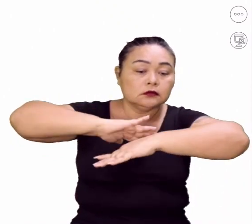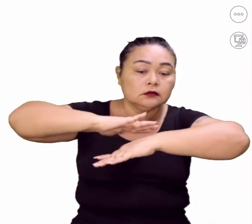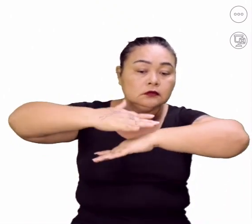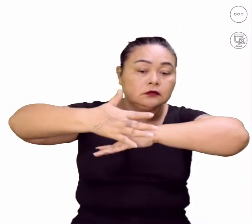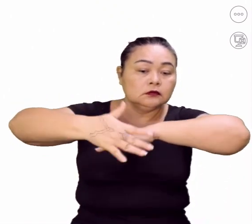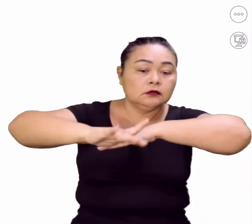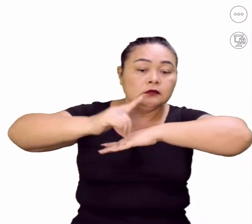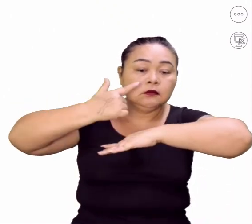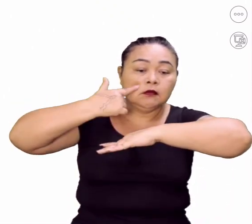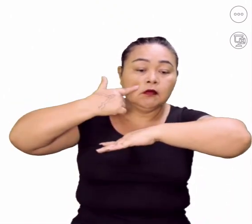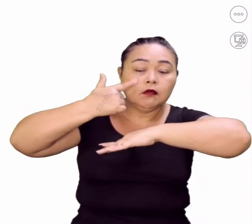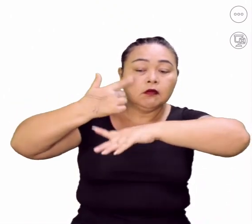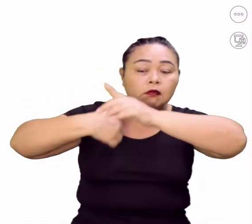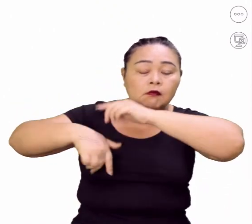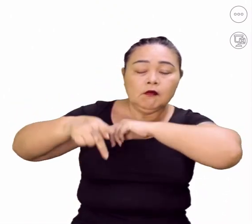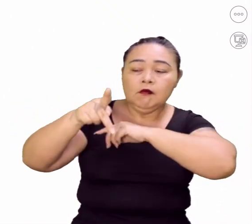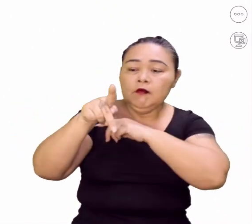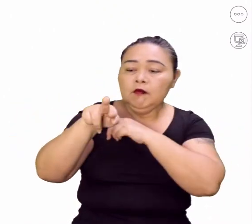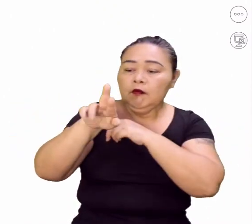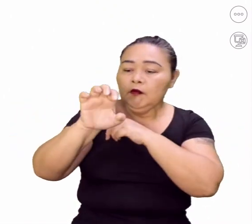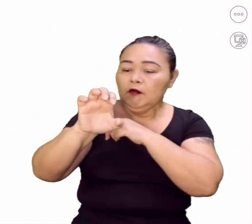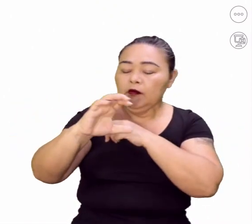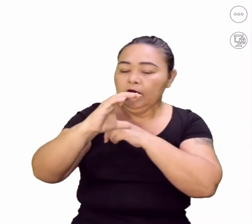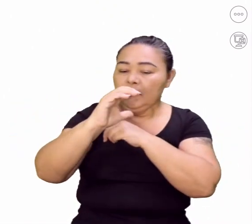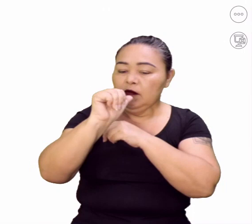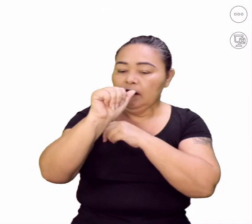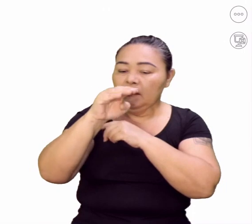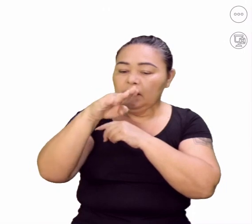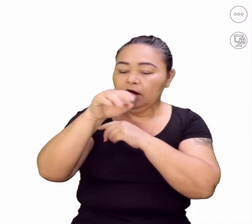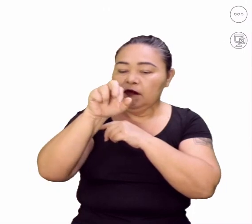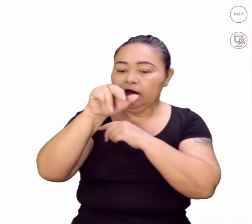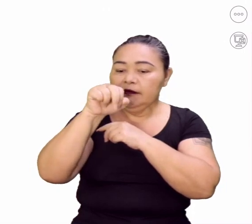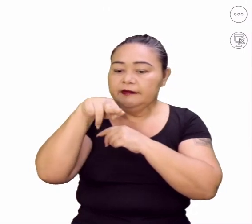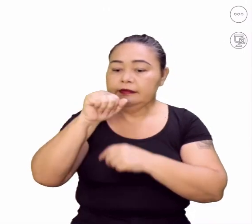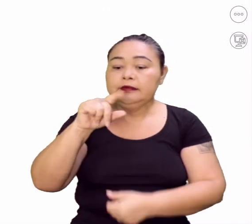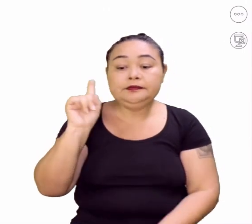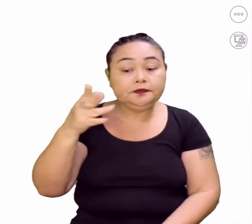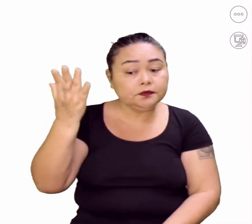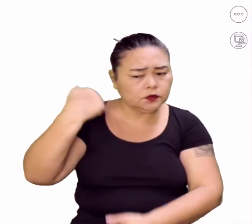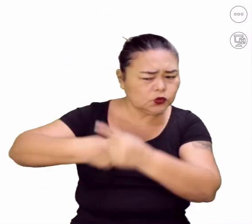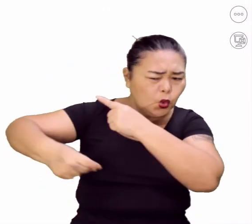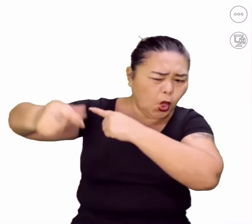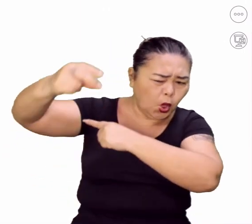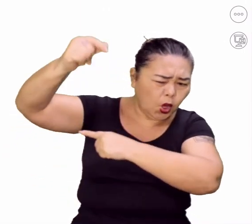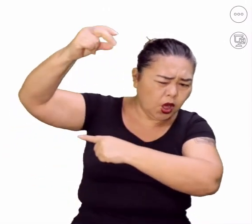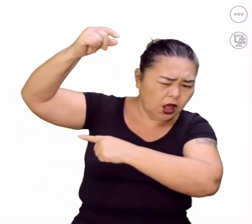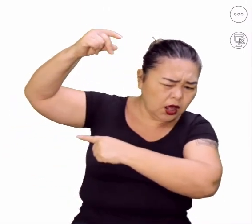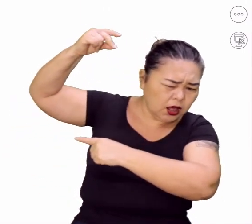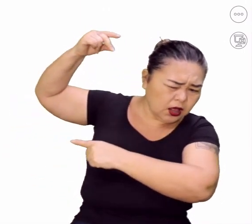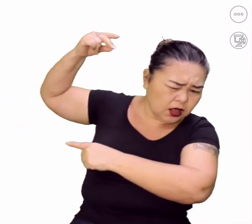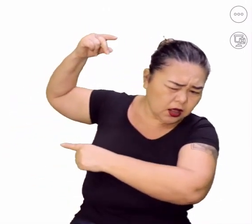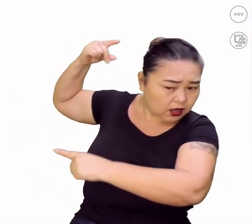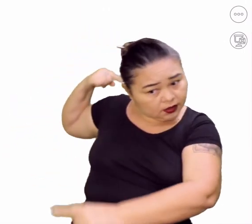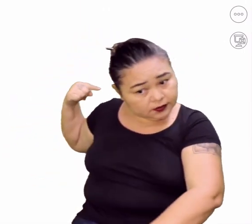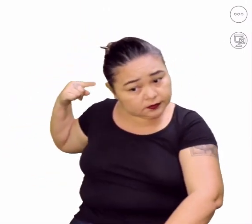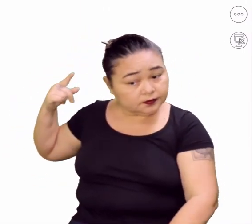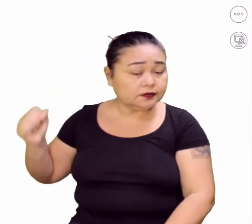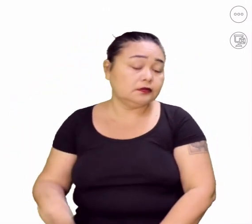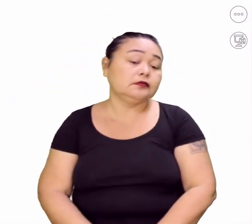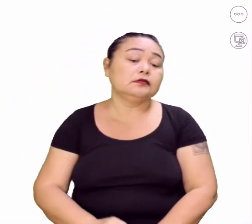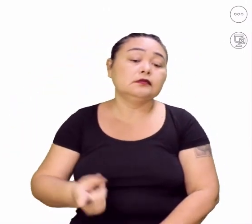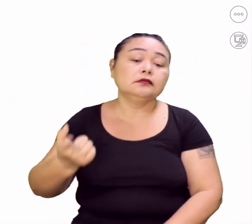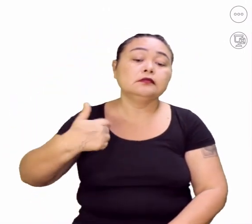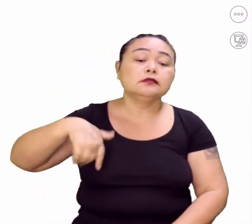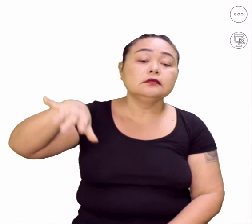uma datação lá do pré-cambriano, como o professor Jorge falou há pouco, muito tempo atrás, né, professor Jorge? Assim como também em